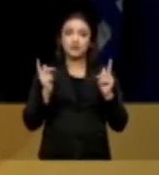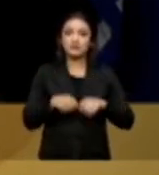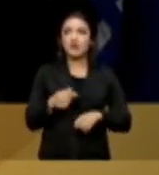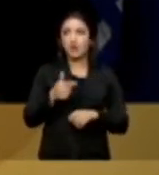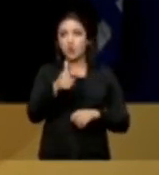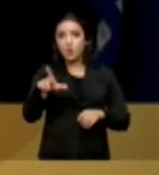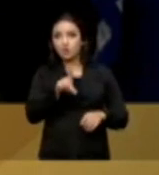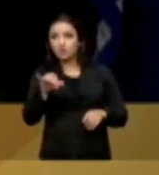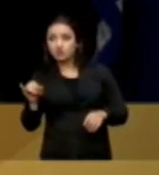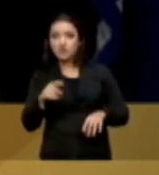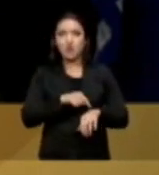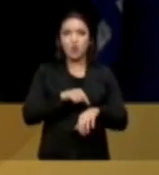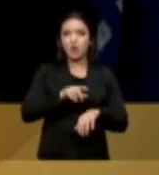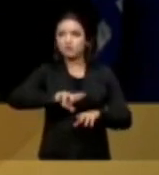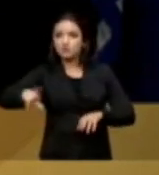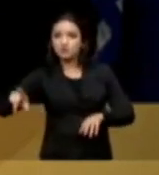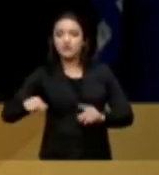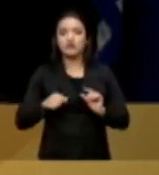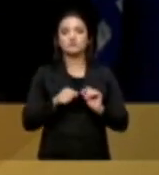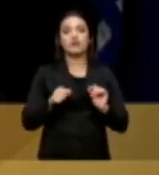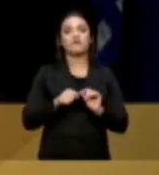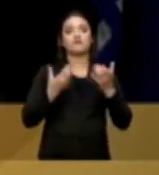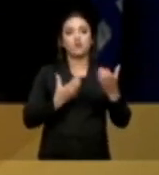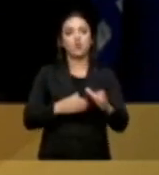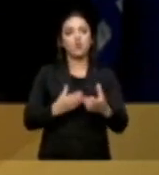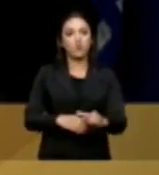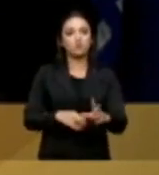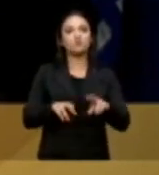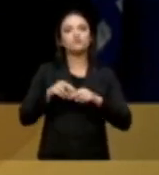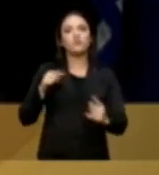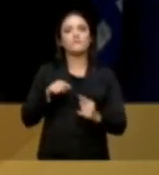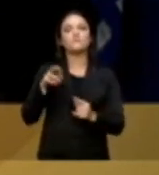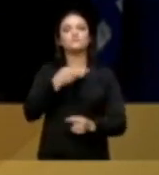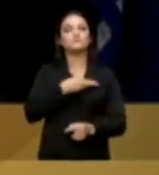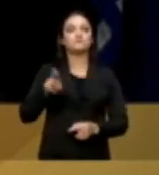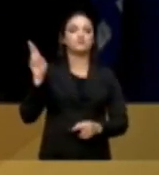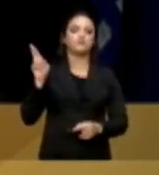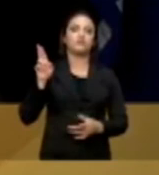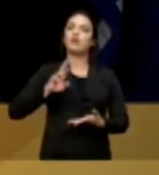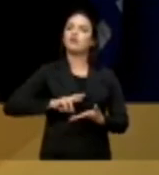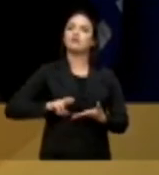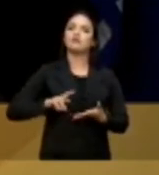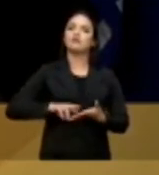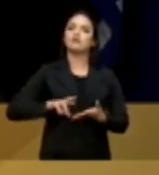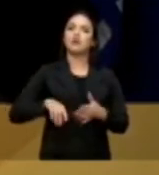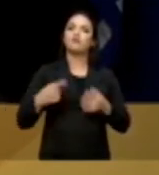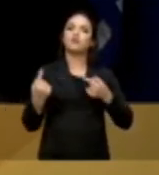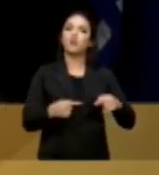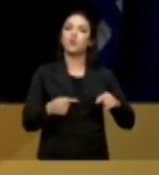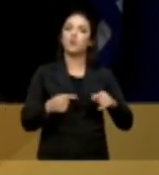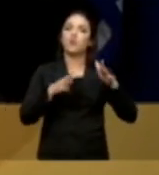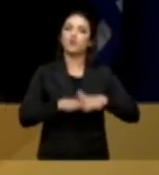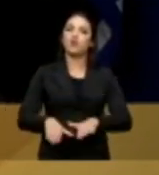data ou horário distintos para a realização da etapa do certame, por motivo de crença religiosa, não configurar violação à laicidade,